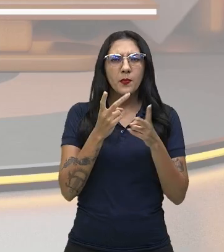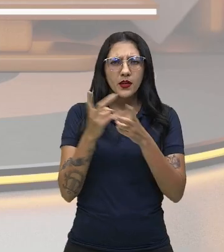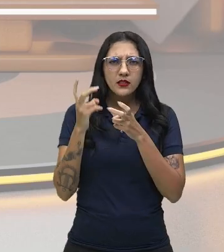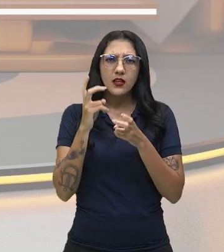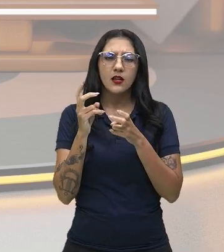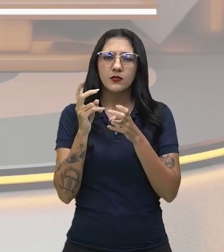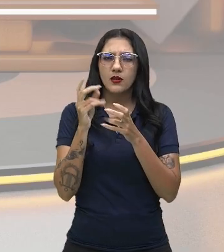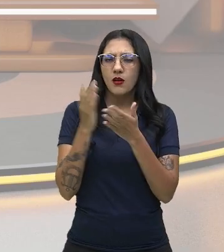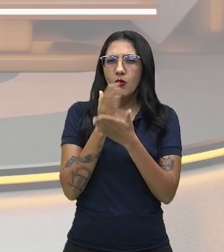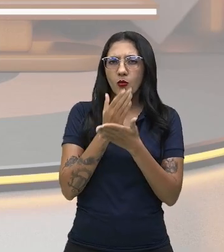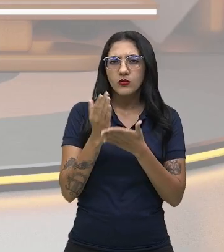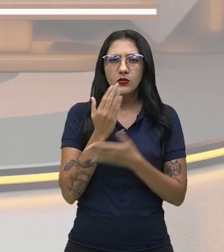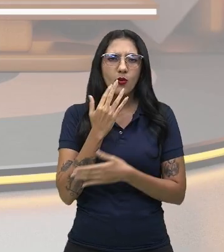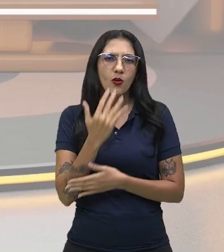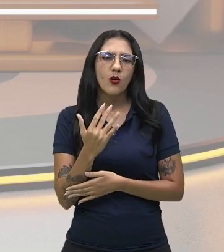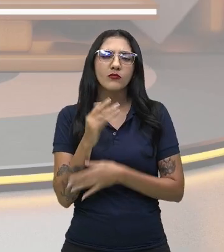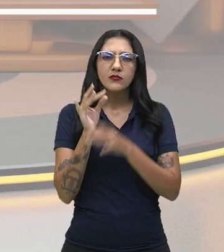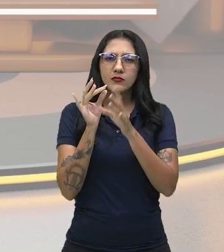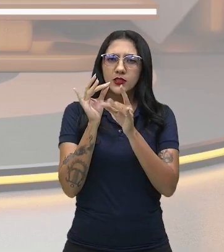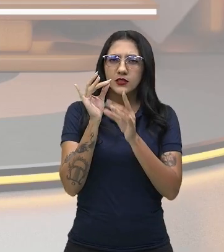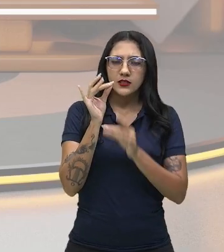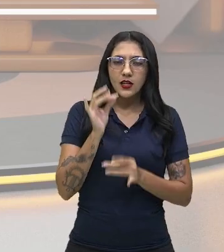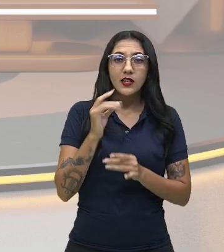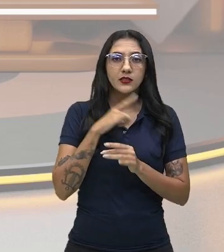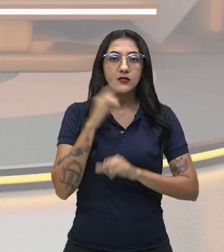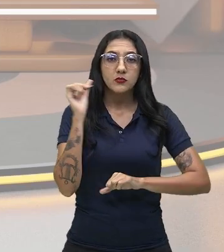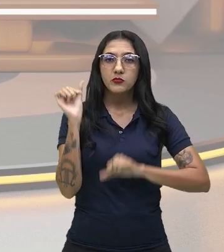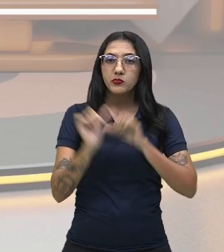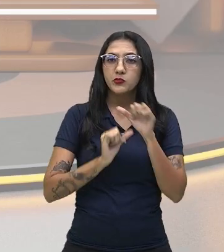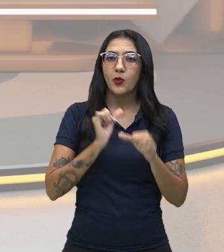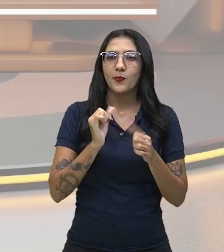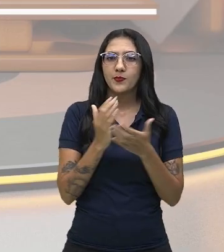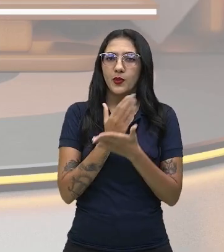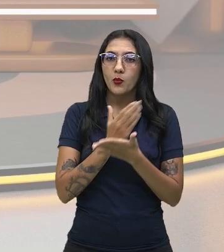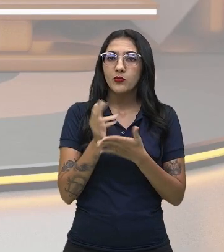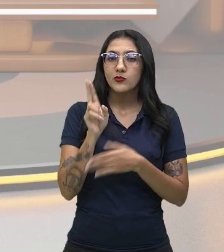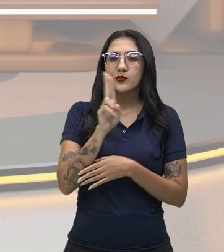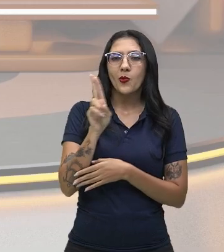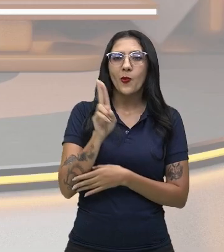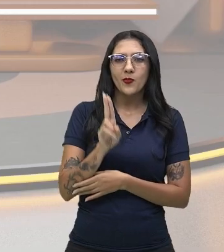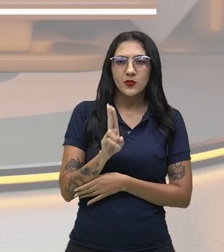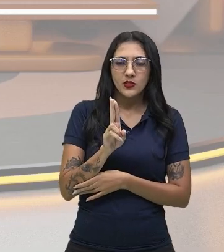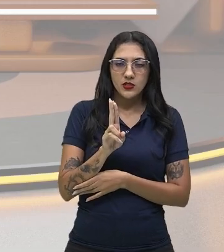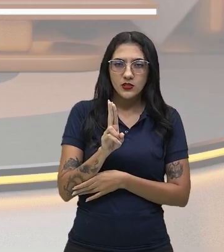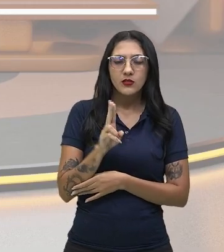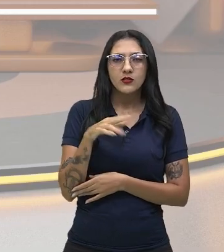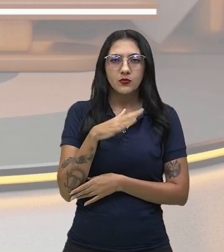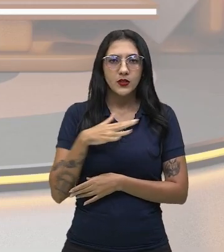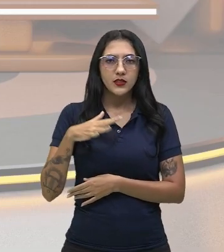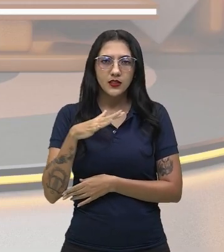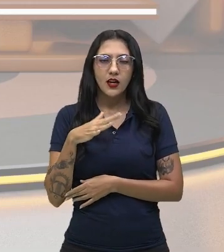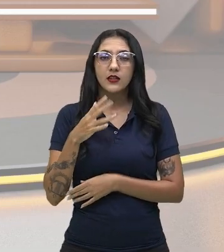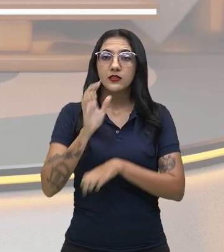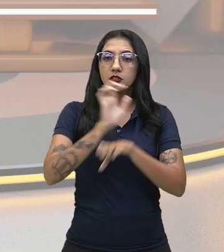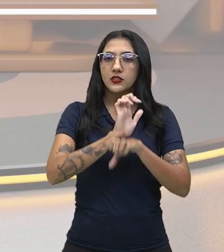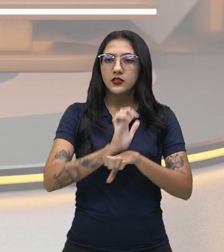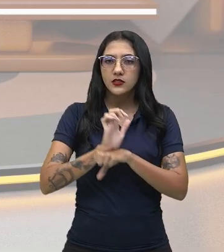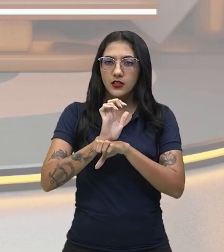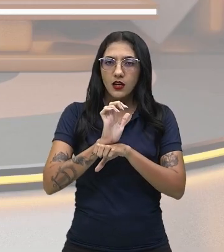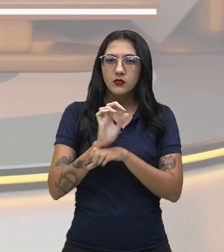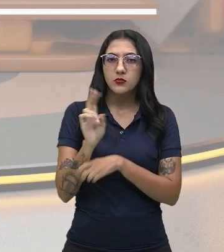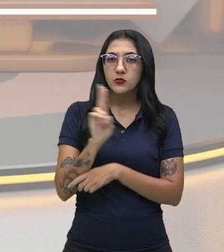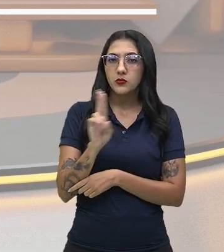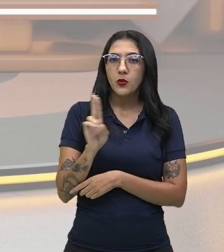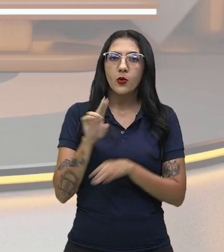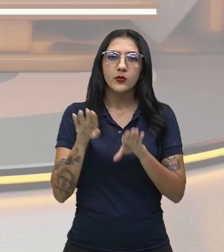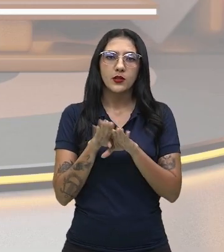também a mudança, né, de alguns nomes de regiões, alguns estados também se